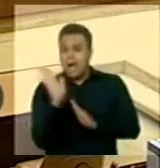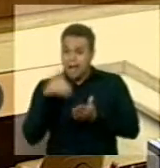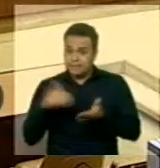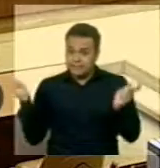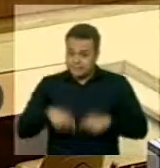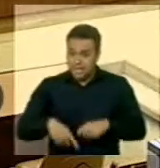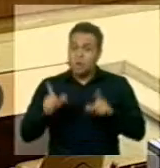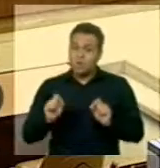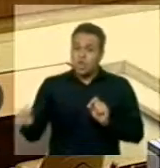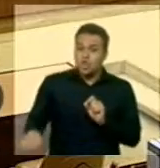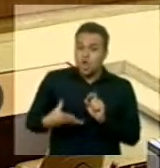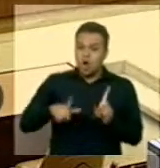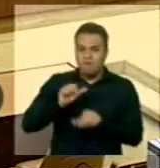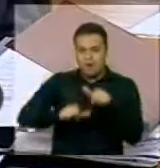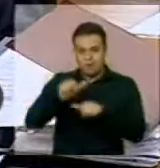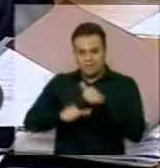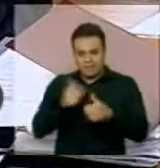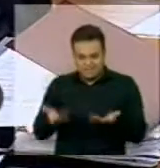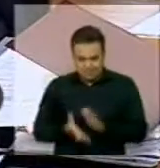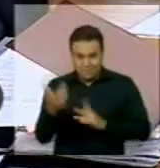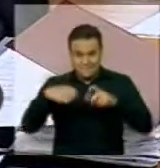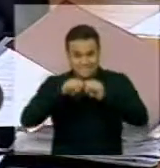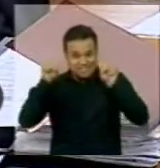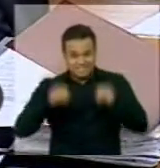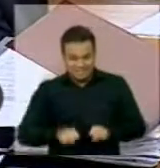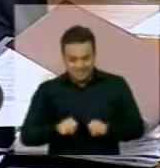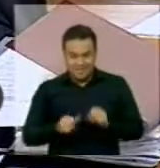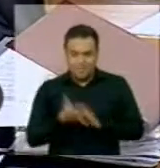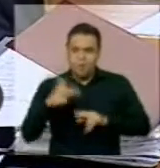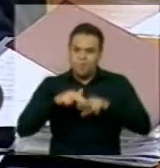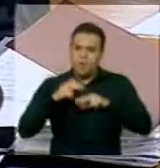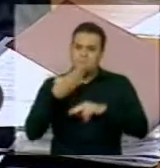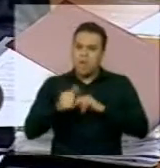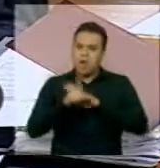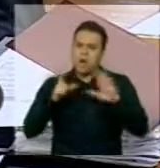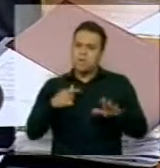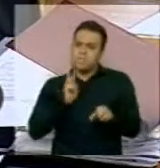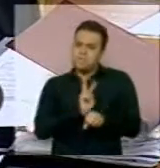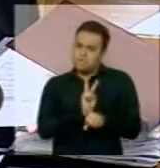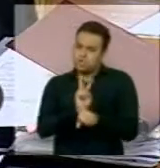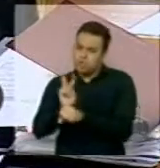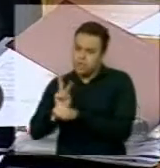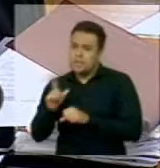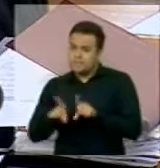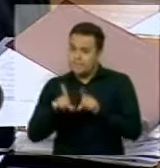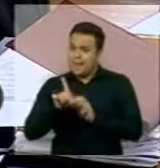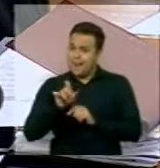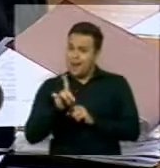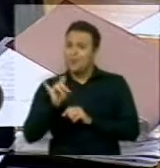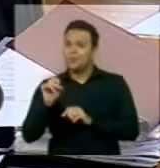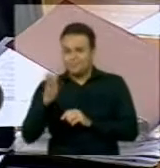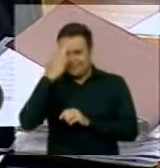uma nova alteração no sistema de contratações, no sistema de vistores, nos laudos que são caros,